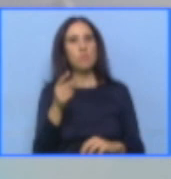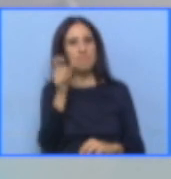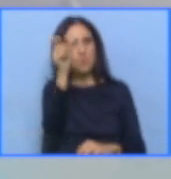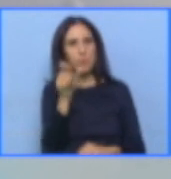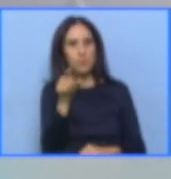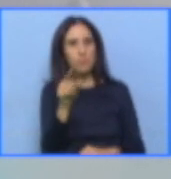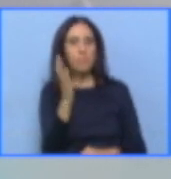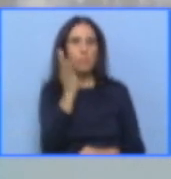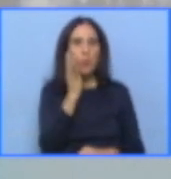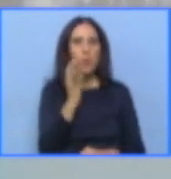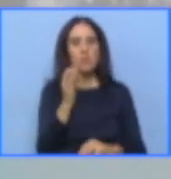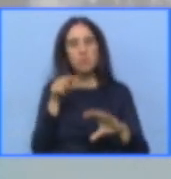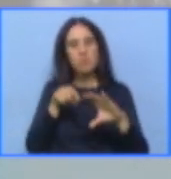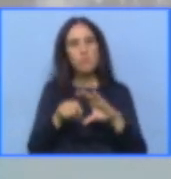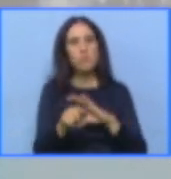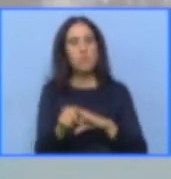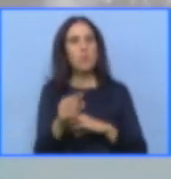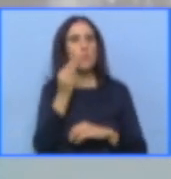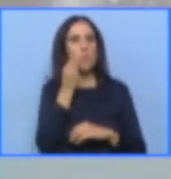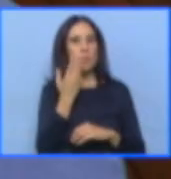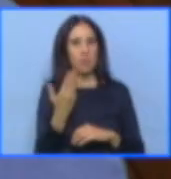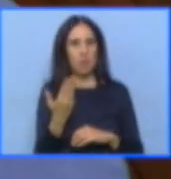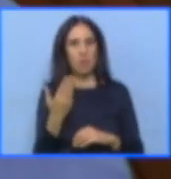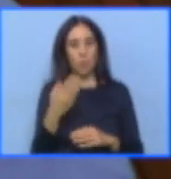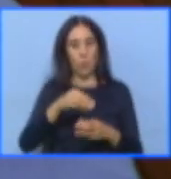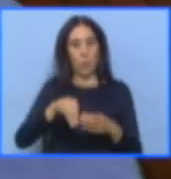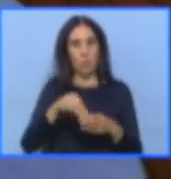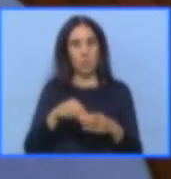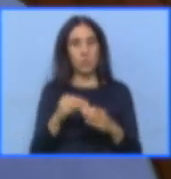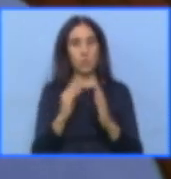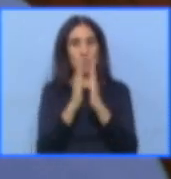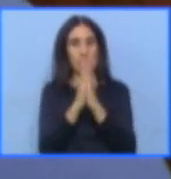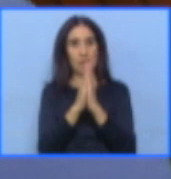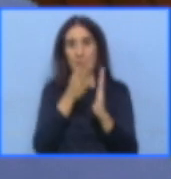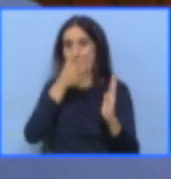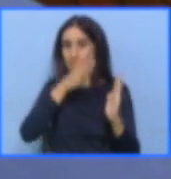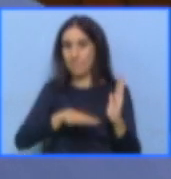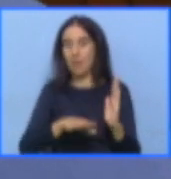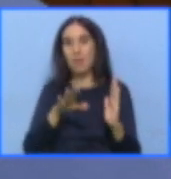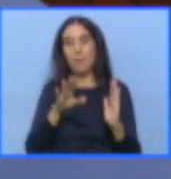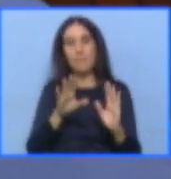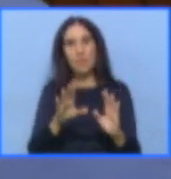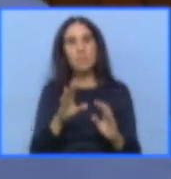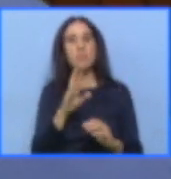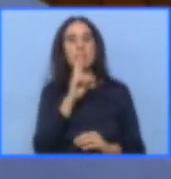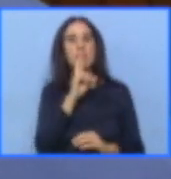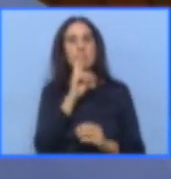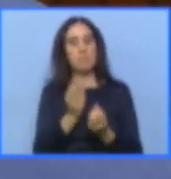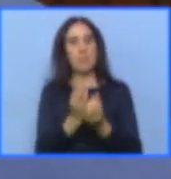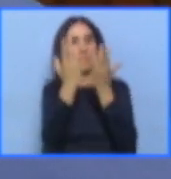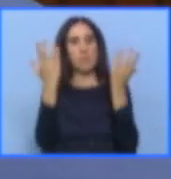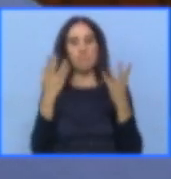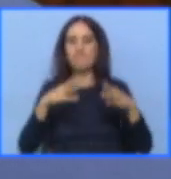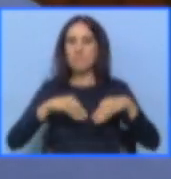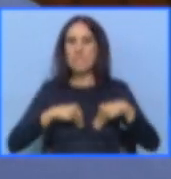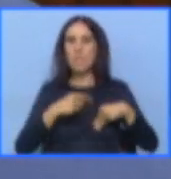procuraste aprofundar como é que, num contexto tão anticlerical, as aparições em Fátima acabaram por ter uma aceitação tão